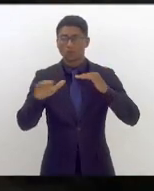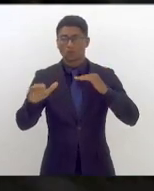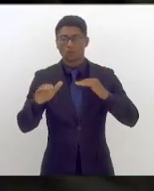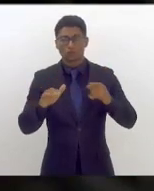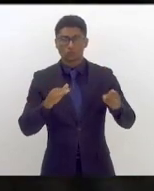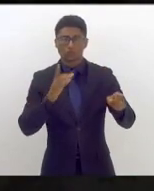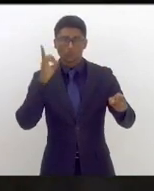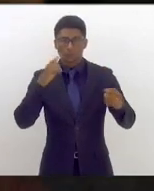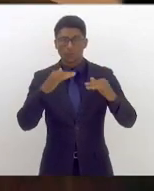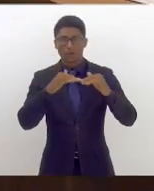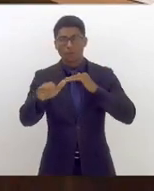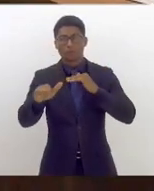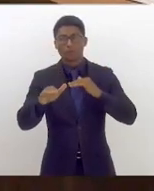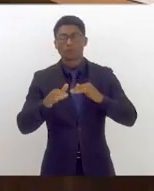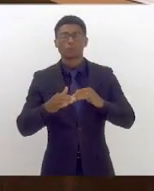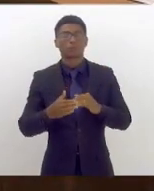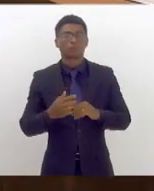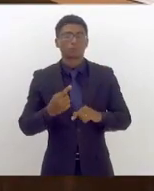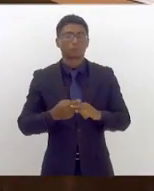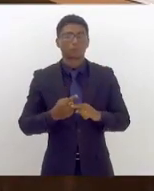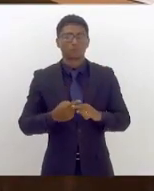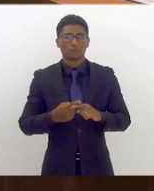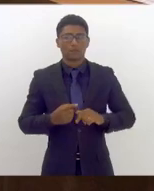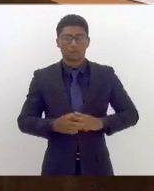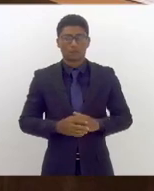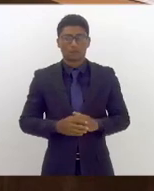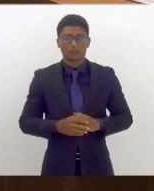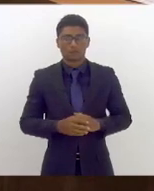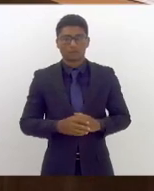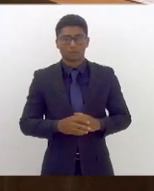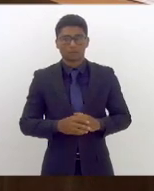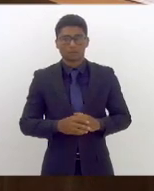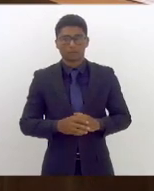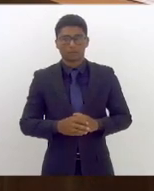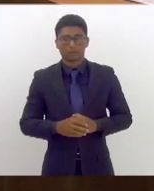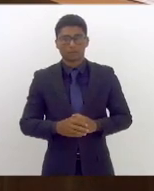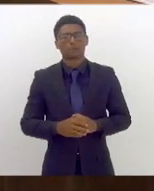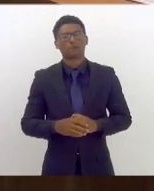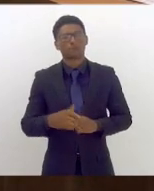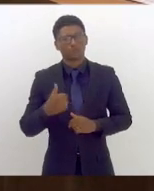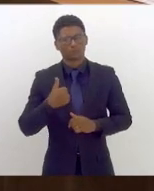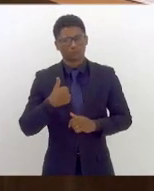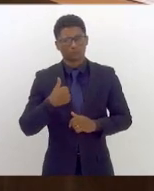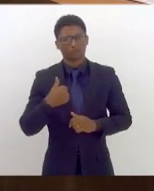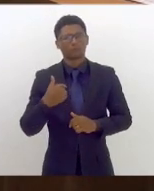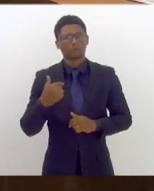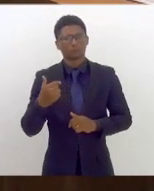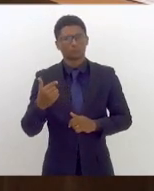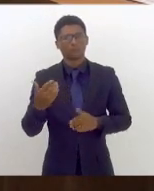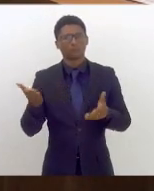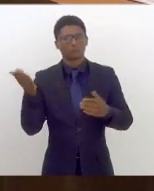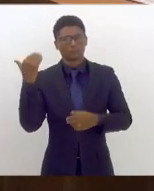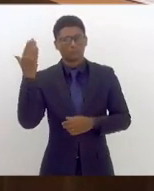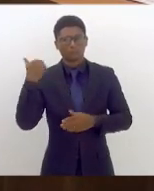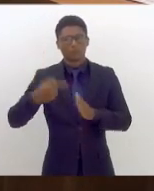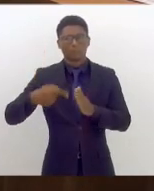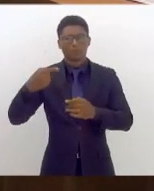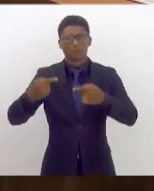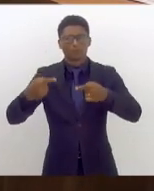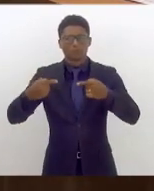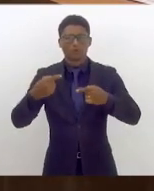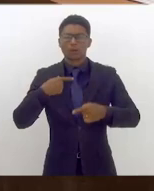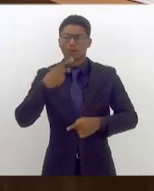para assinalar exatamente essa questão que eu já tinha em primeira discussão